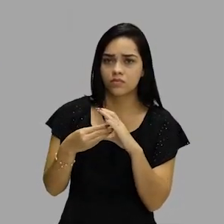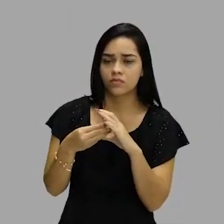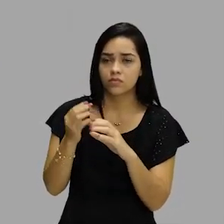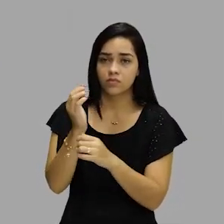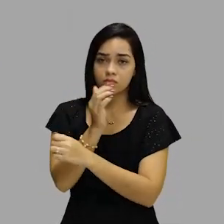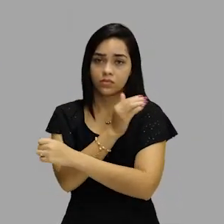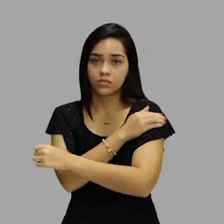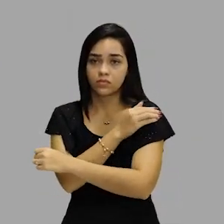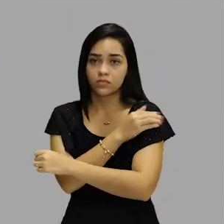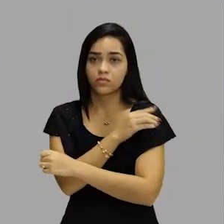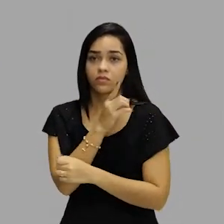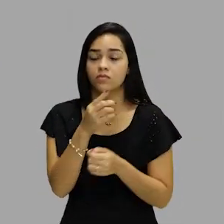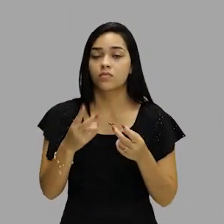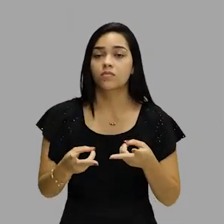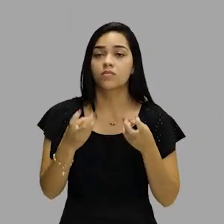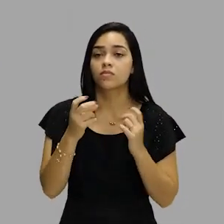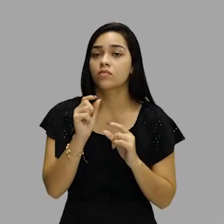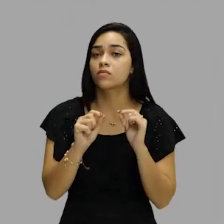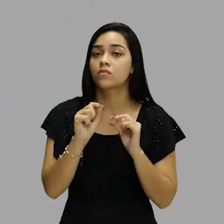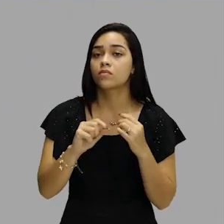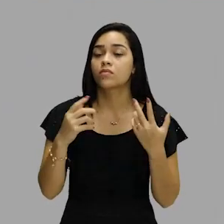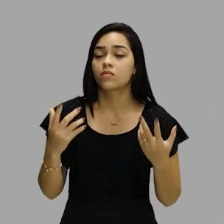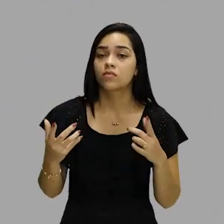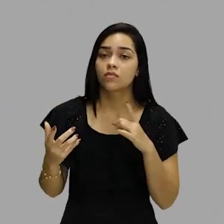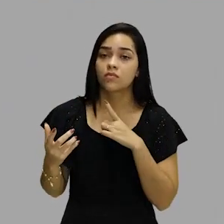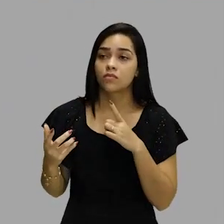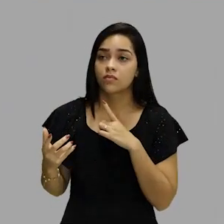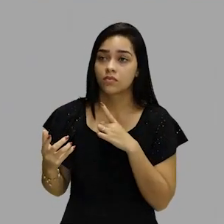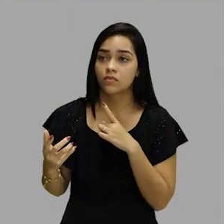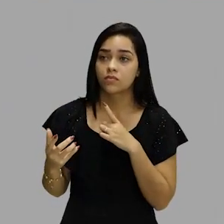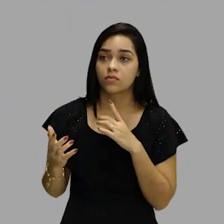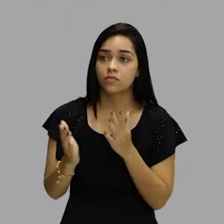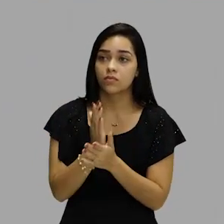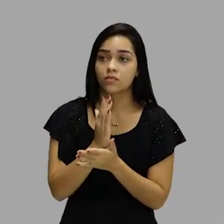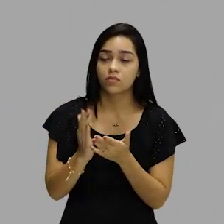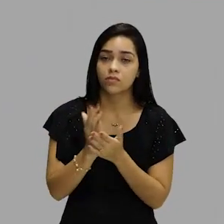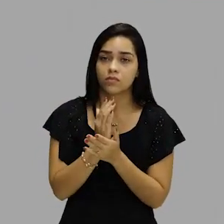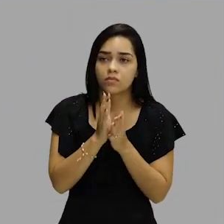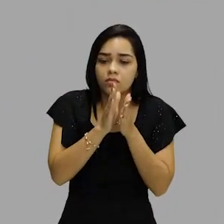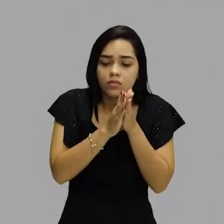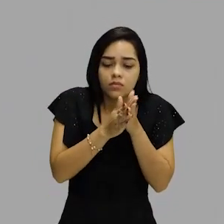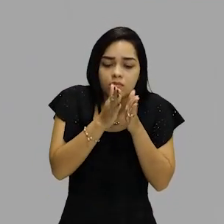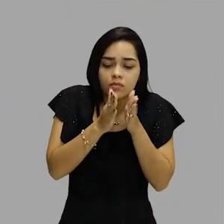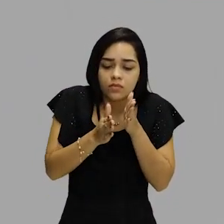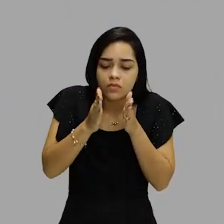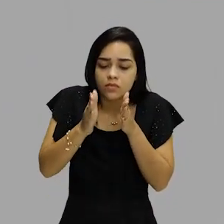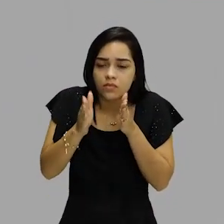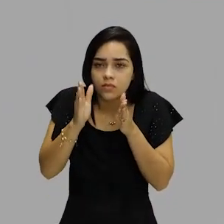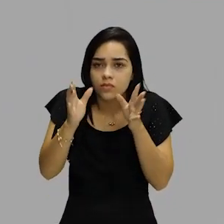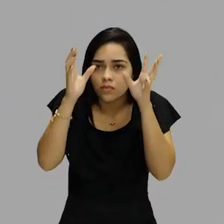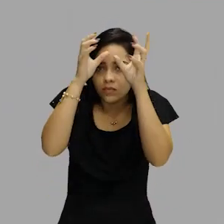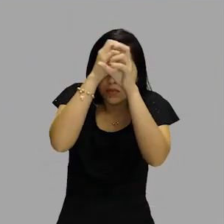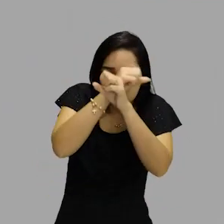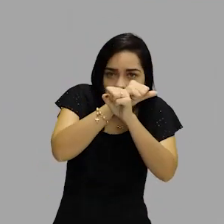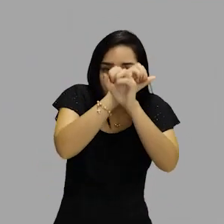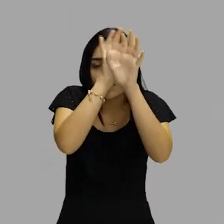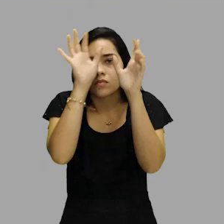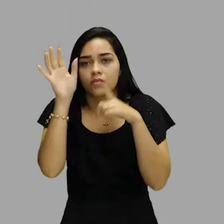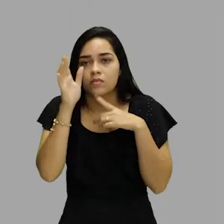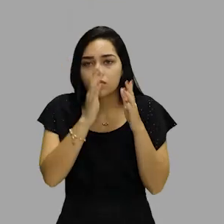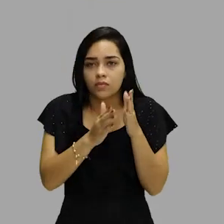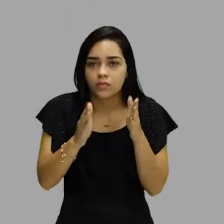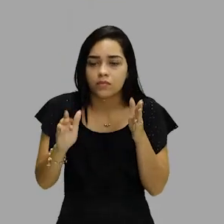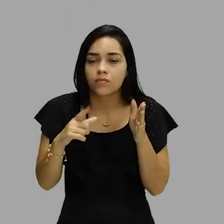muscular, você vai perceber que ela vai possuir algumas faixas claras e faixas escuras.